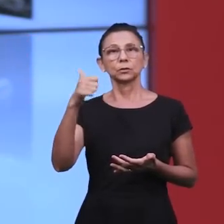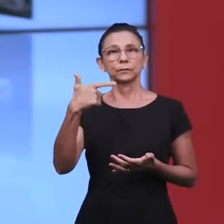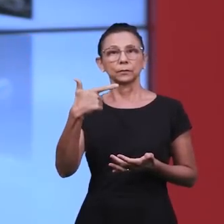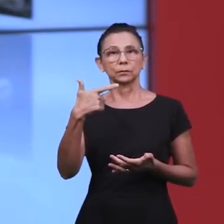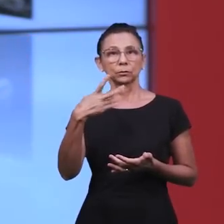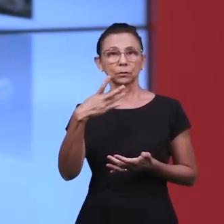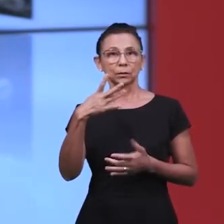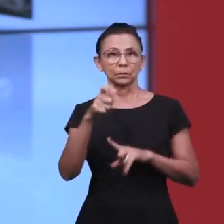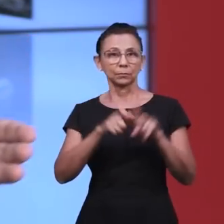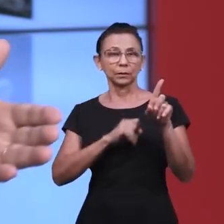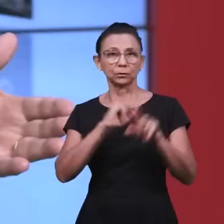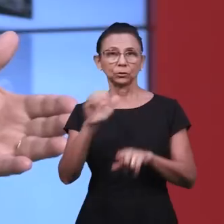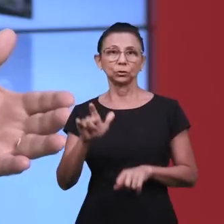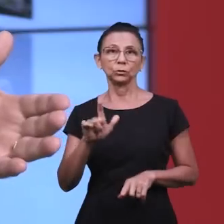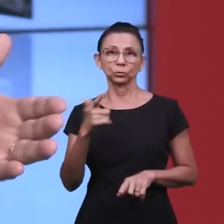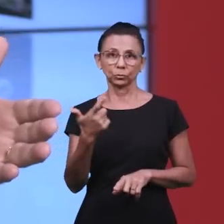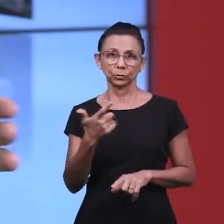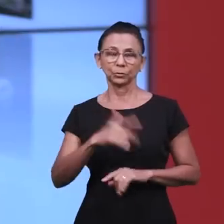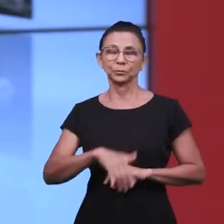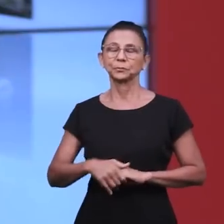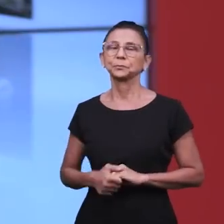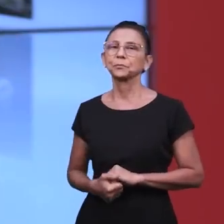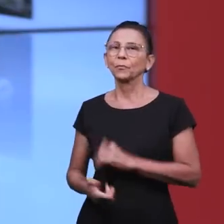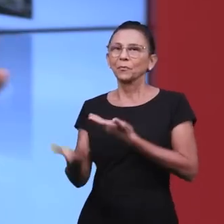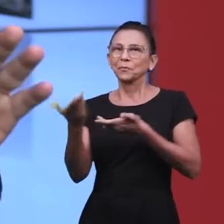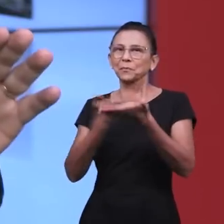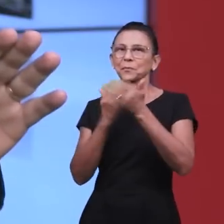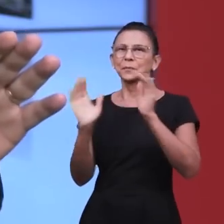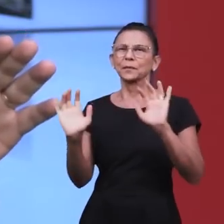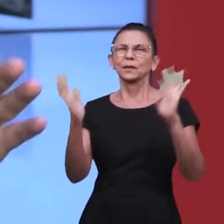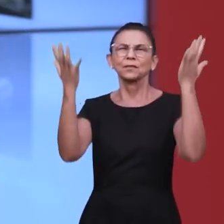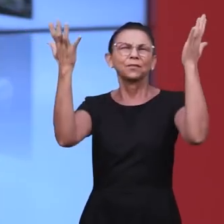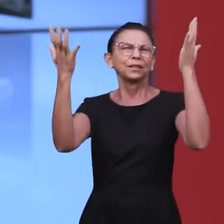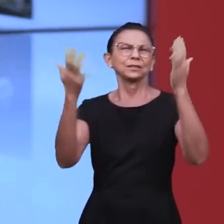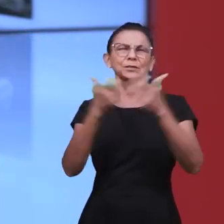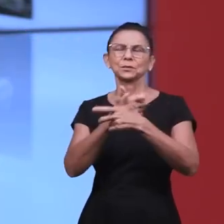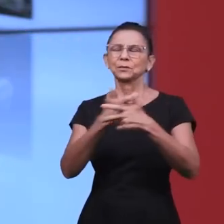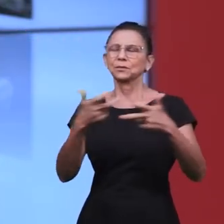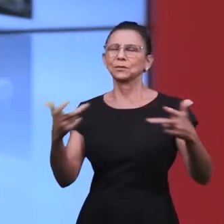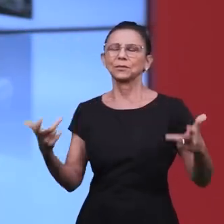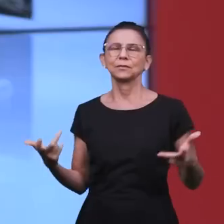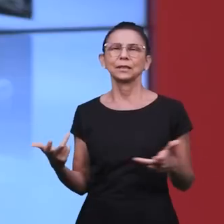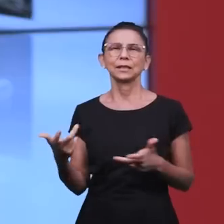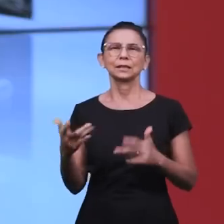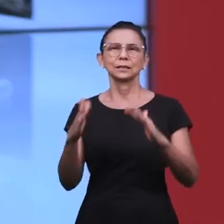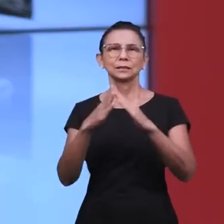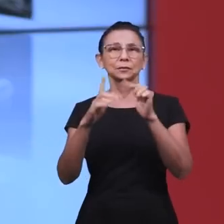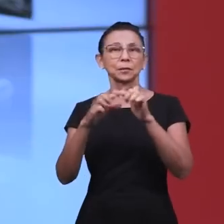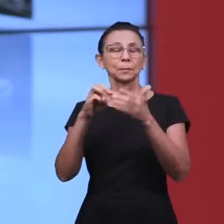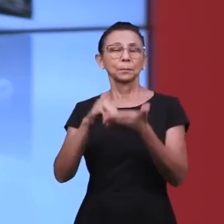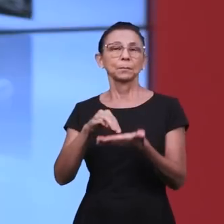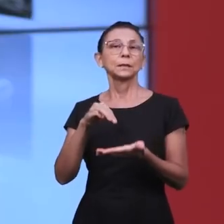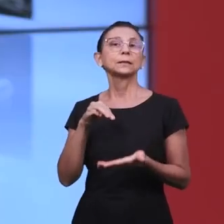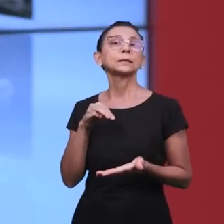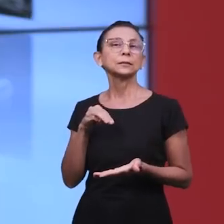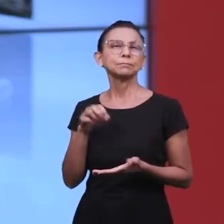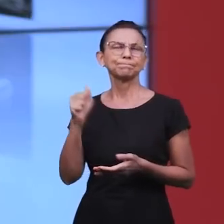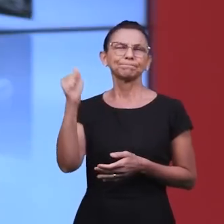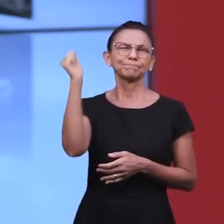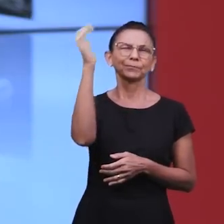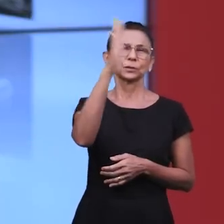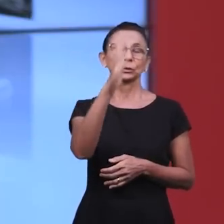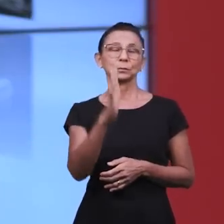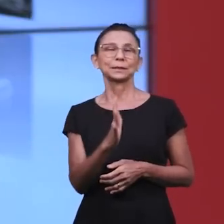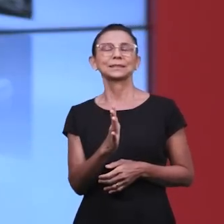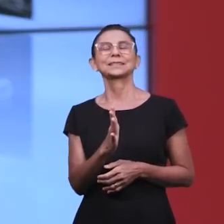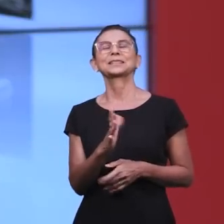partir de agora, nós vamos compartilhar com você vários eventos, diversos eventos que aconteceram nas igrejas Cristã Maranata pelo